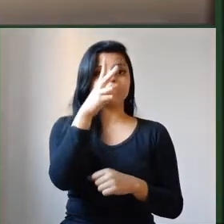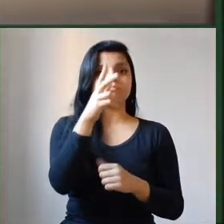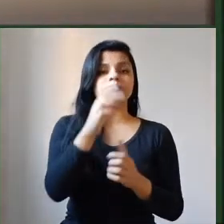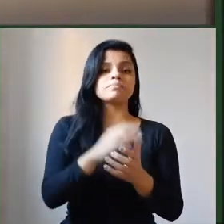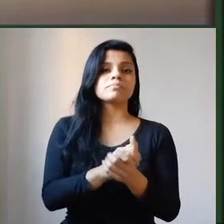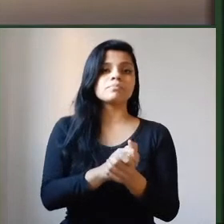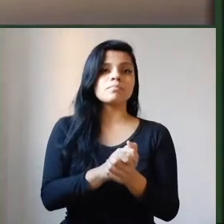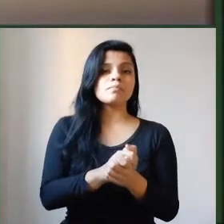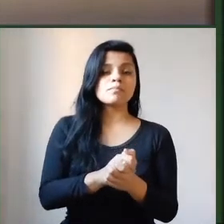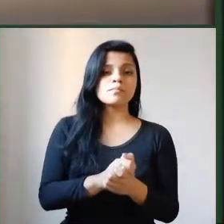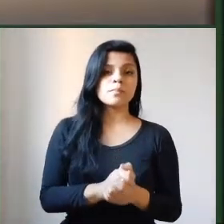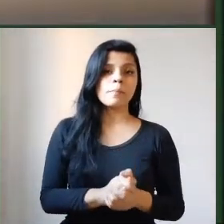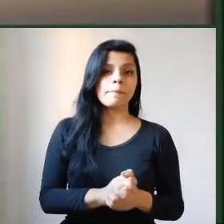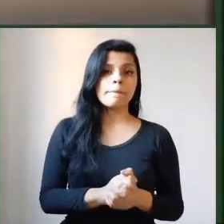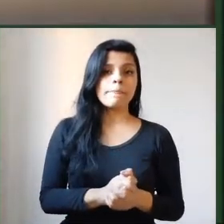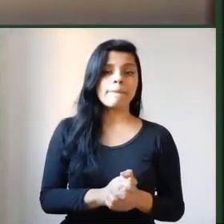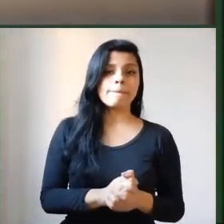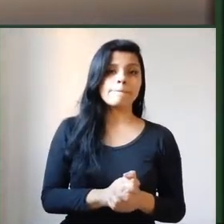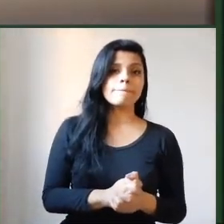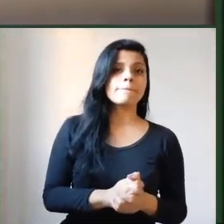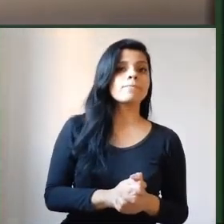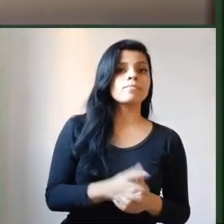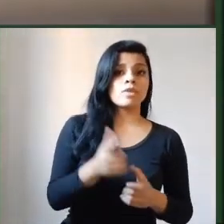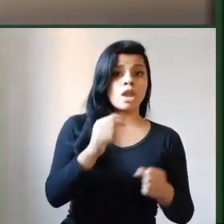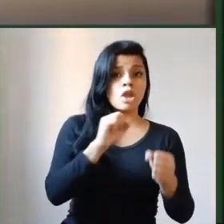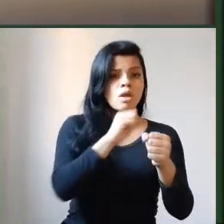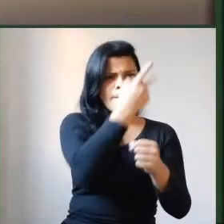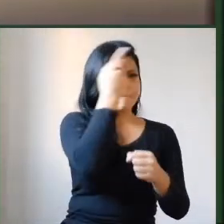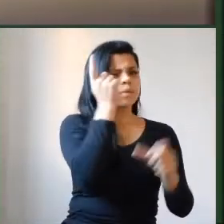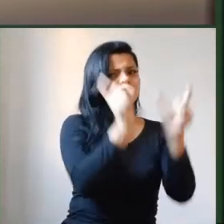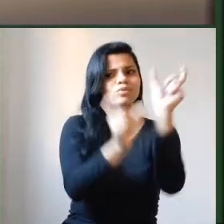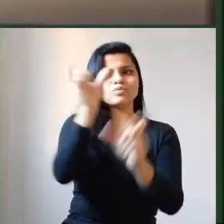diversas situações onde eu tive possibilidade de aprender,